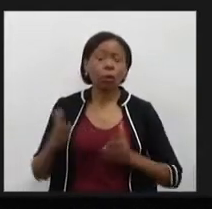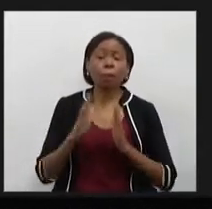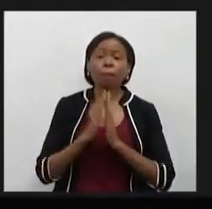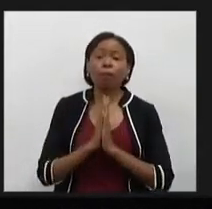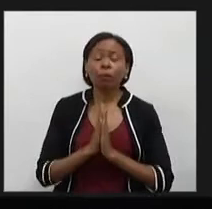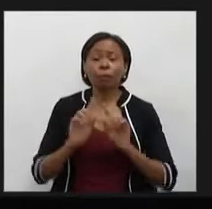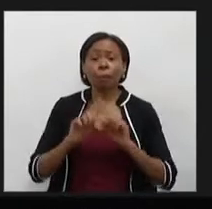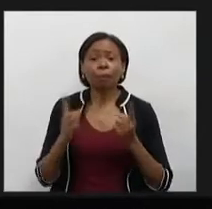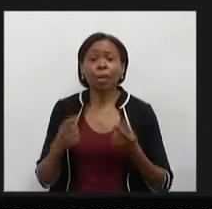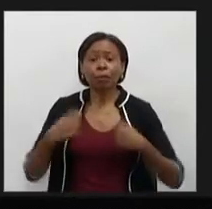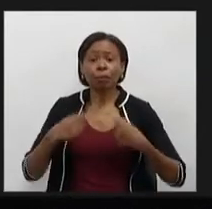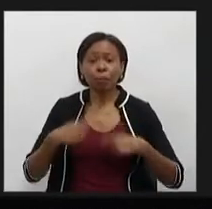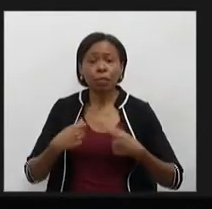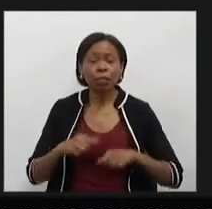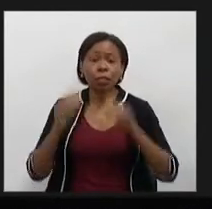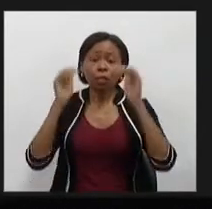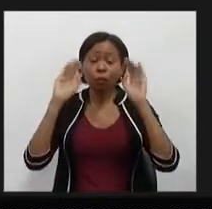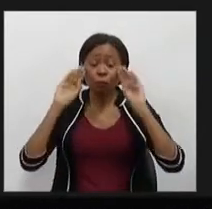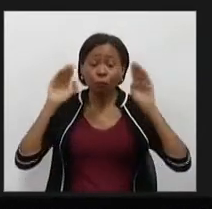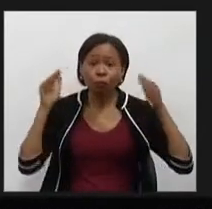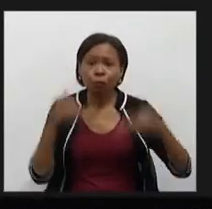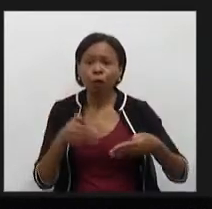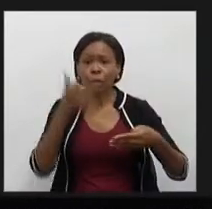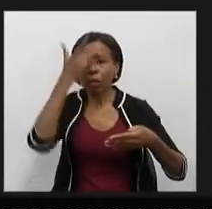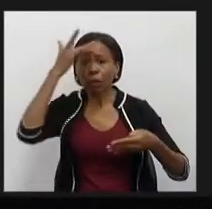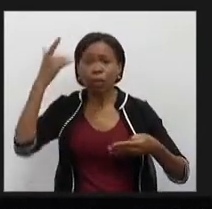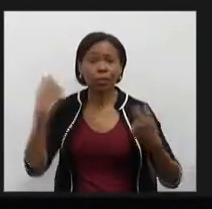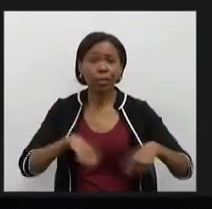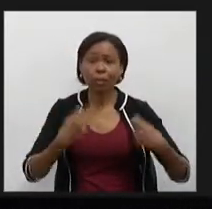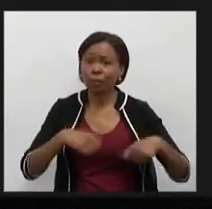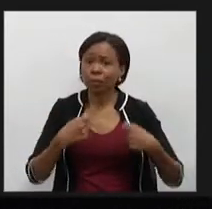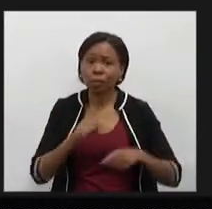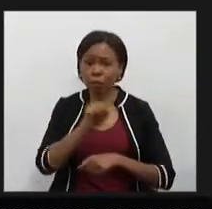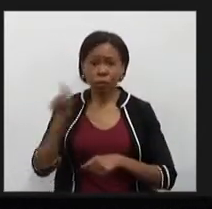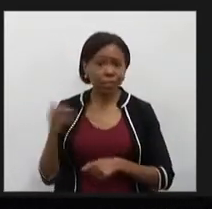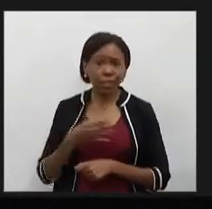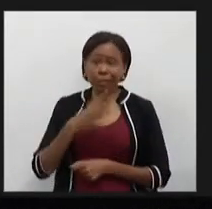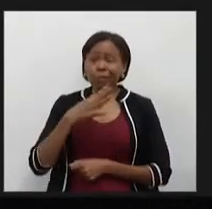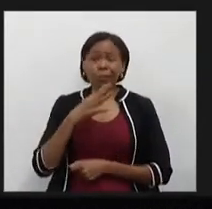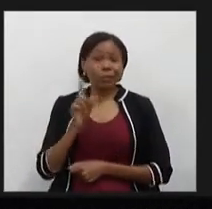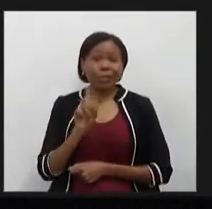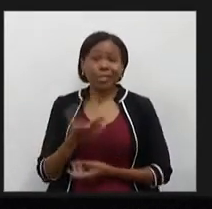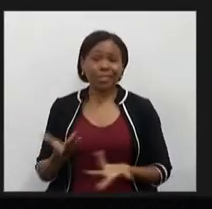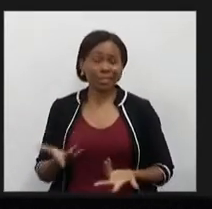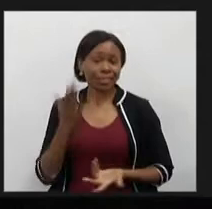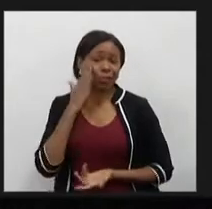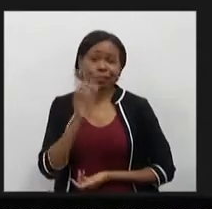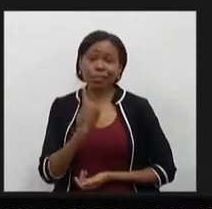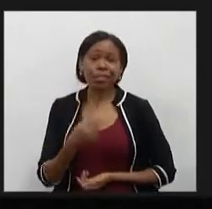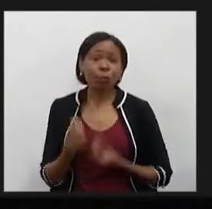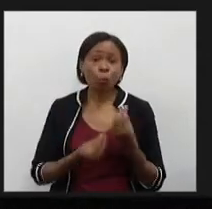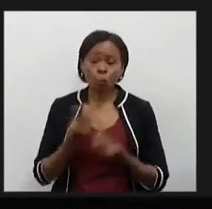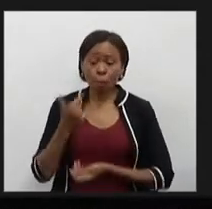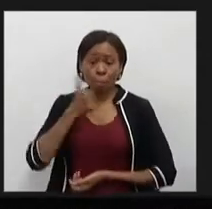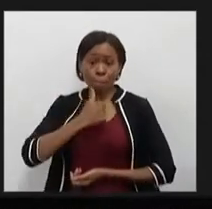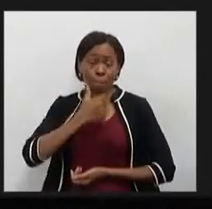vamos olhar por quem mais precisa. Vocês não têm noção o que é um pai que